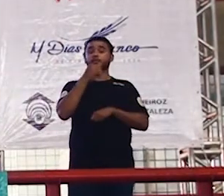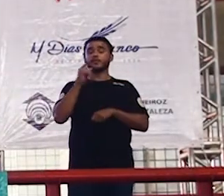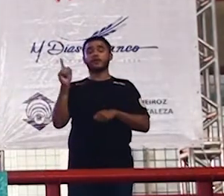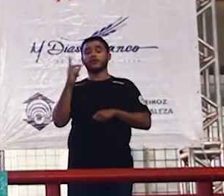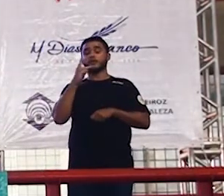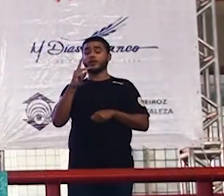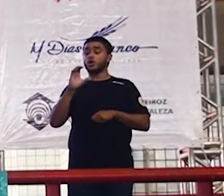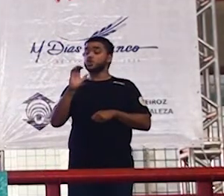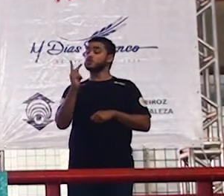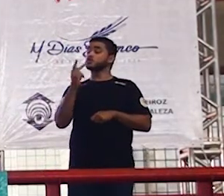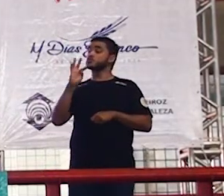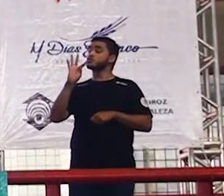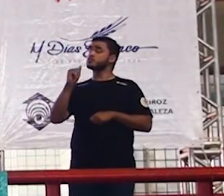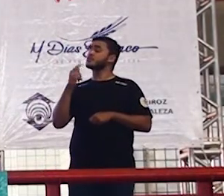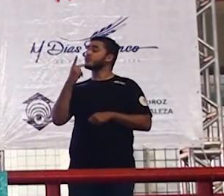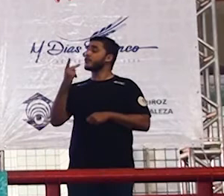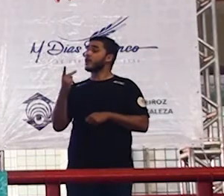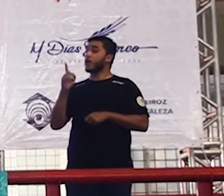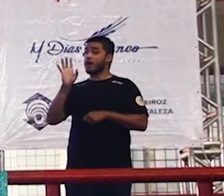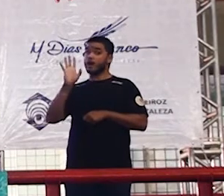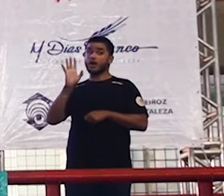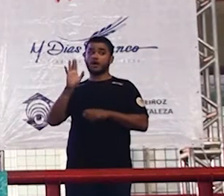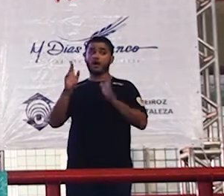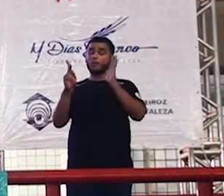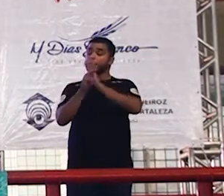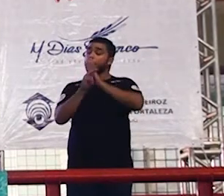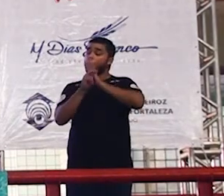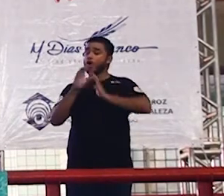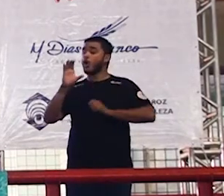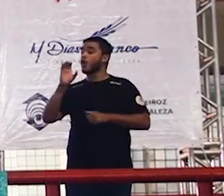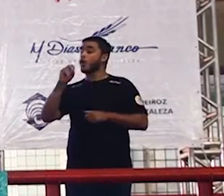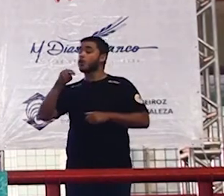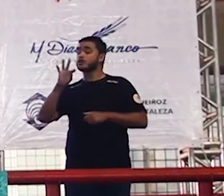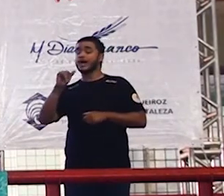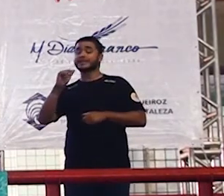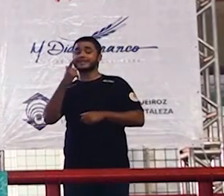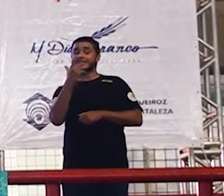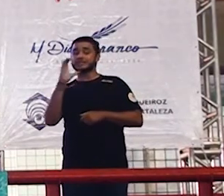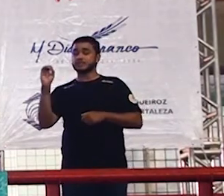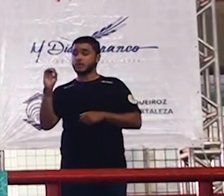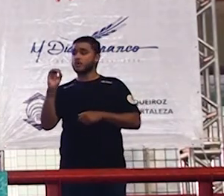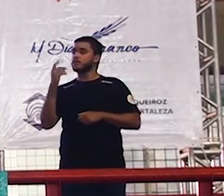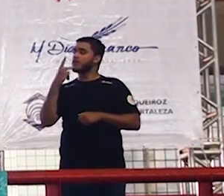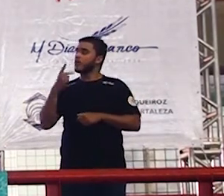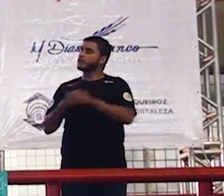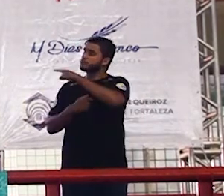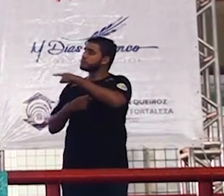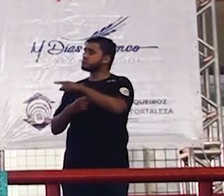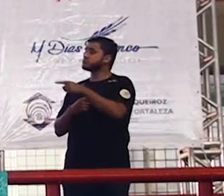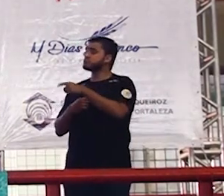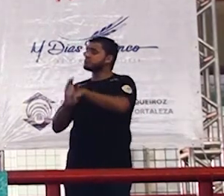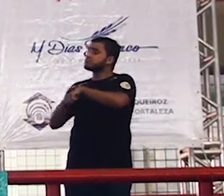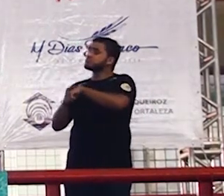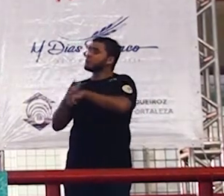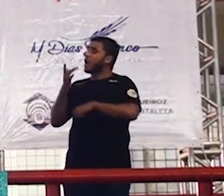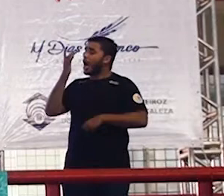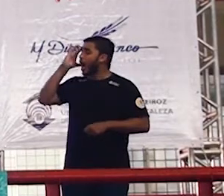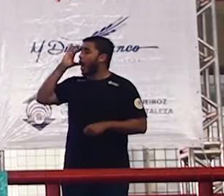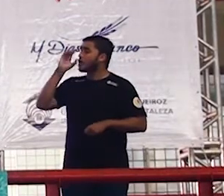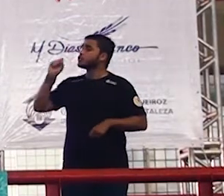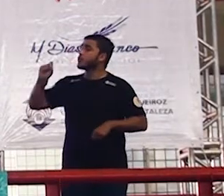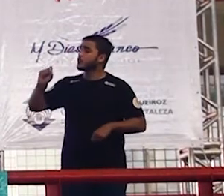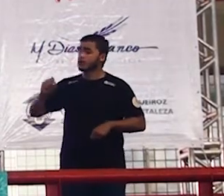a palavra chuta no seu sentido figurado, conotativo. O personagem de azul